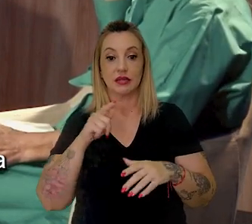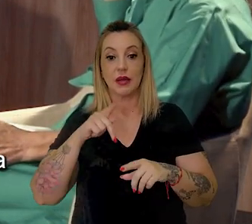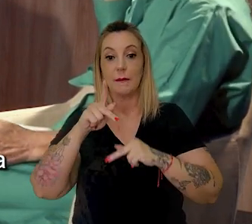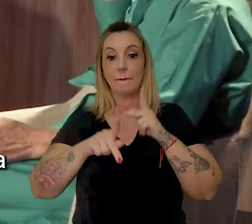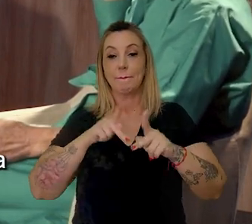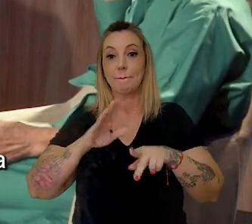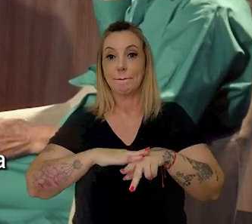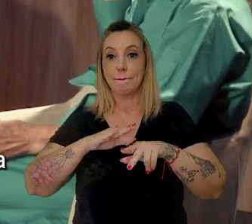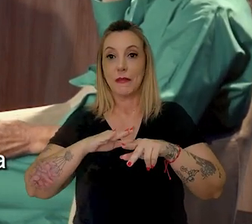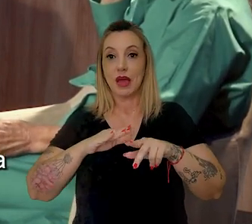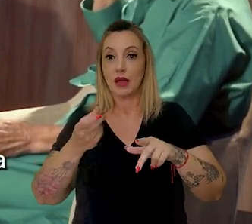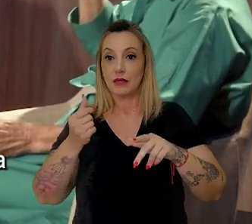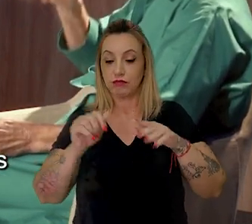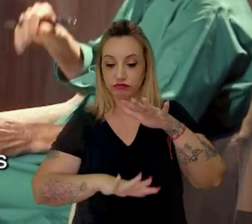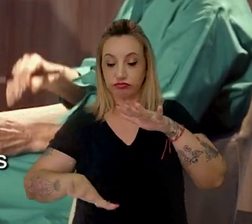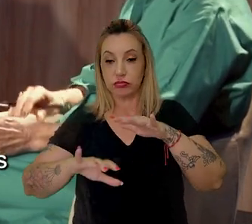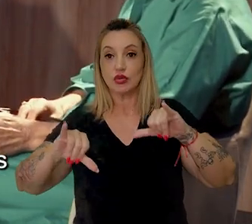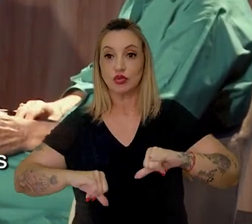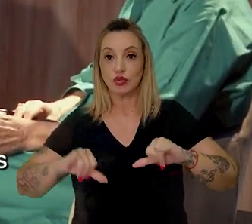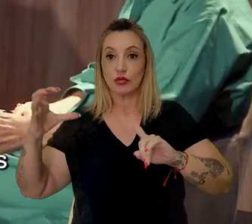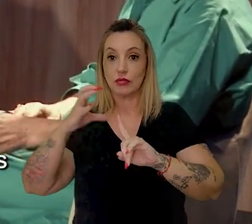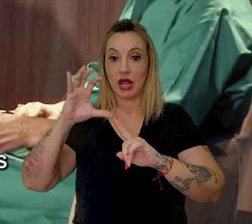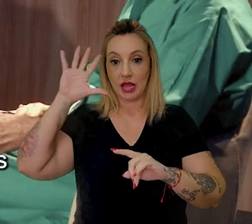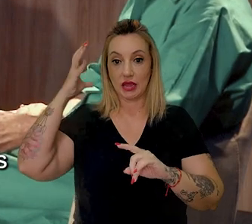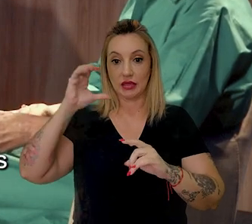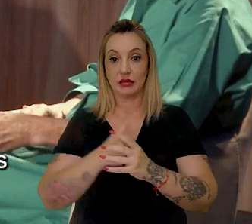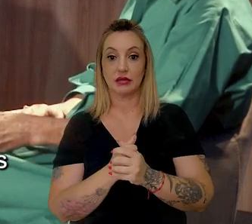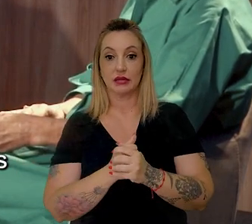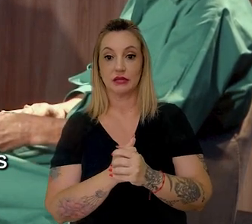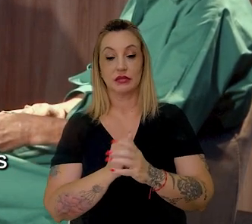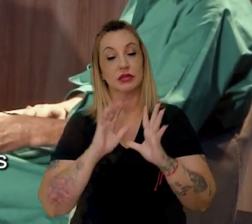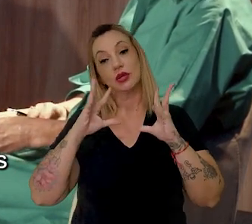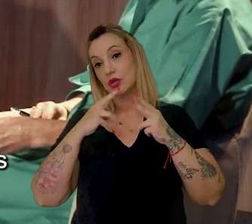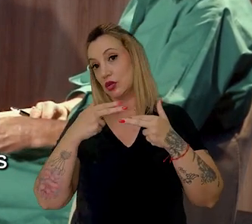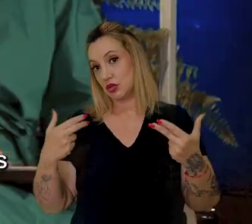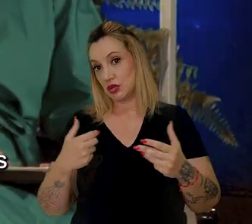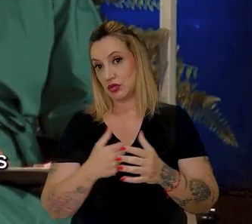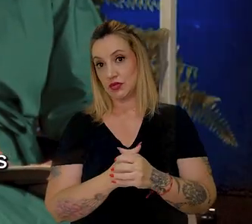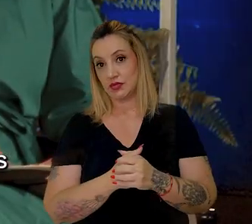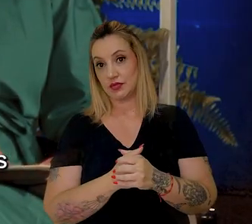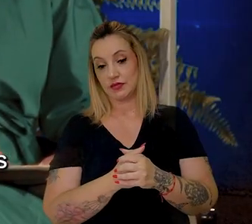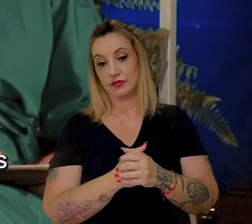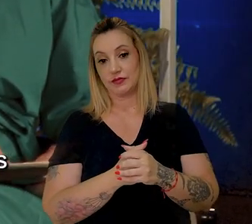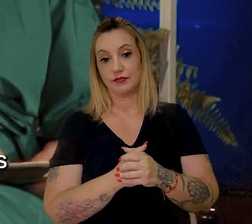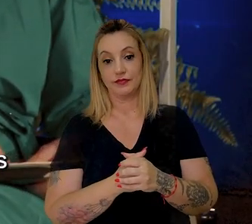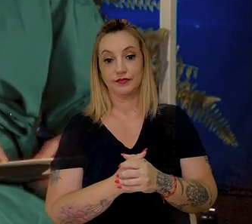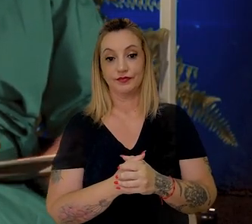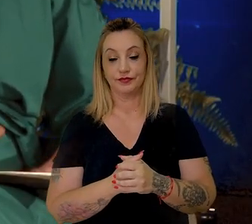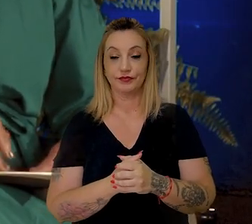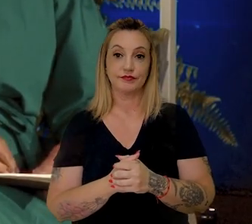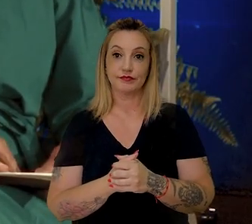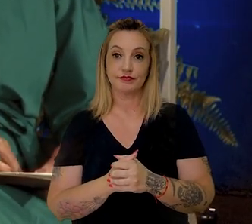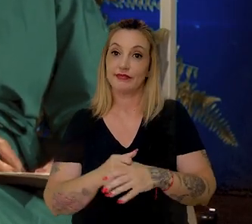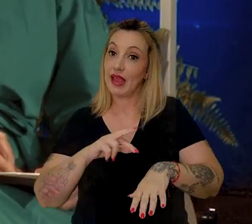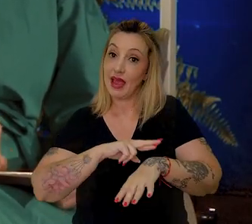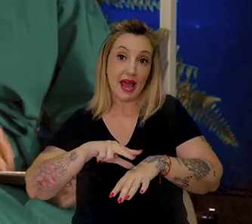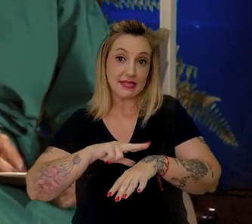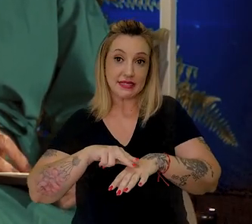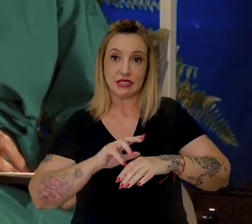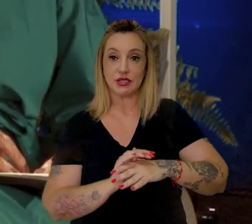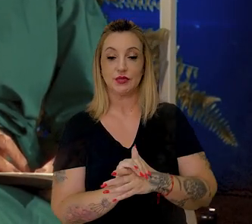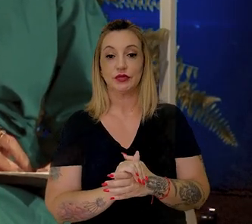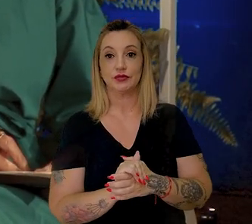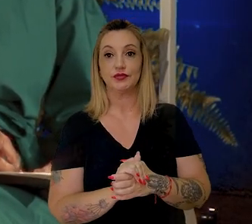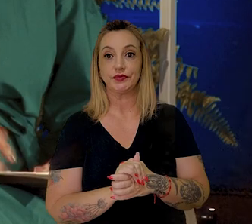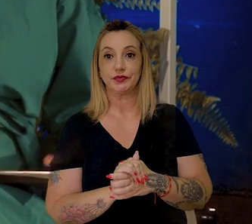populações de baixa renda as que mais sofr os impactos climáticos é todas elas né ou seja não só é o o racismo né Eh